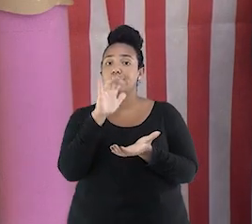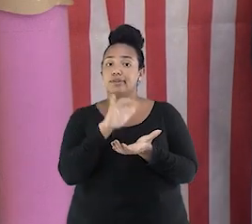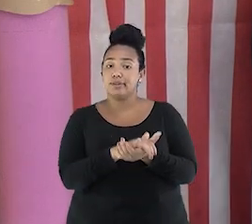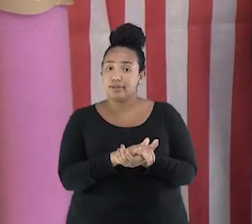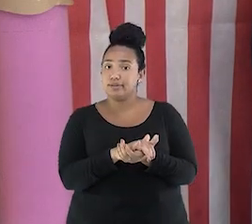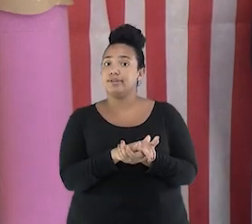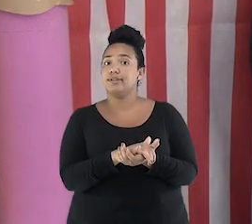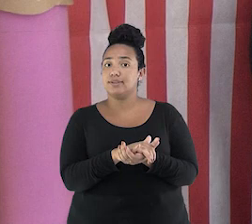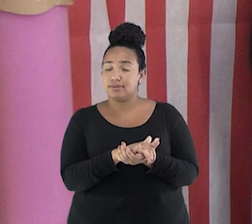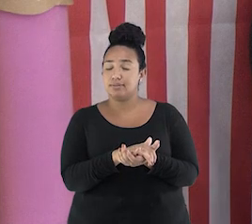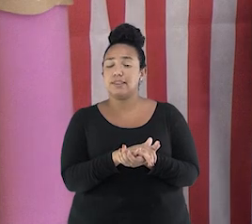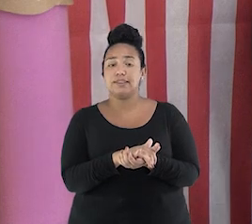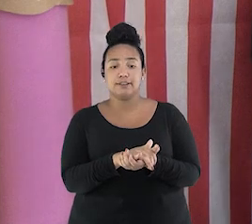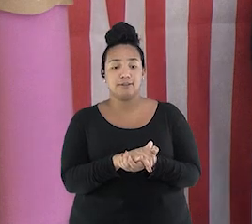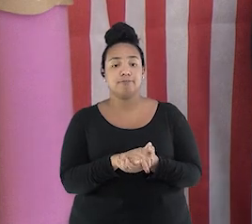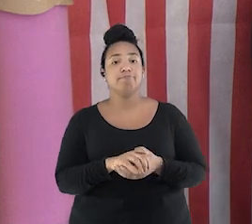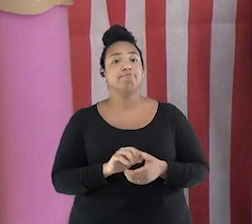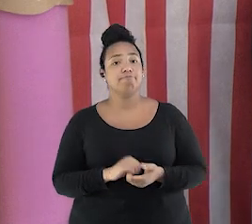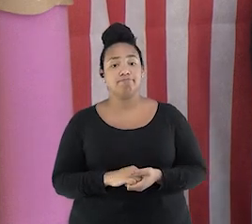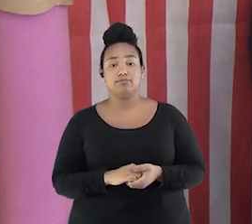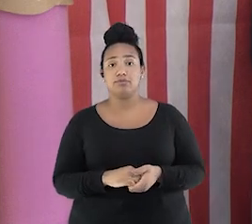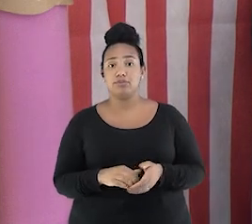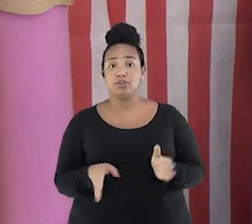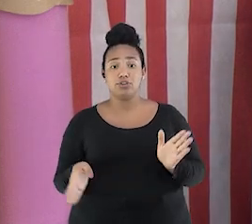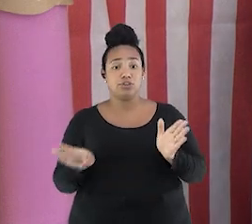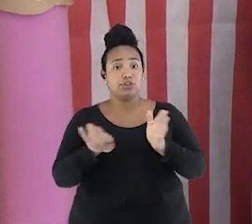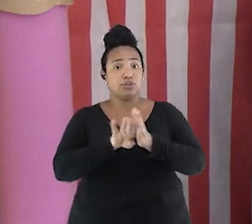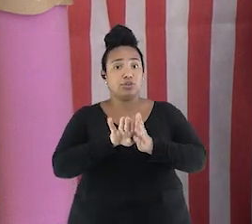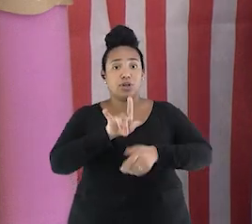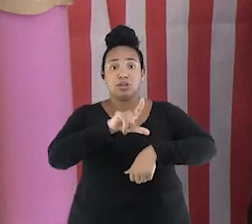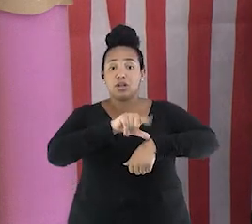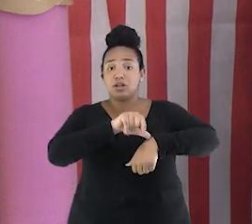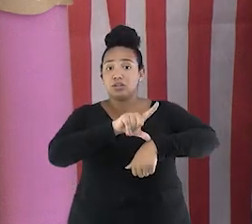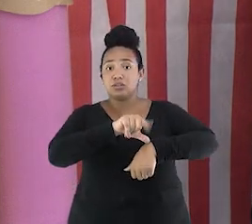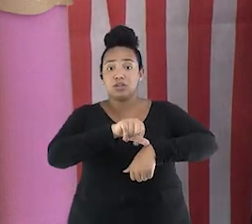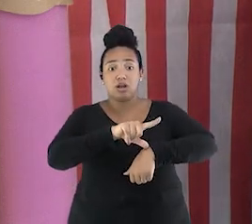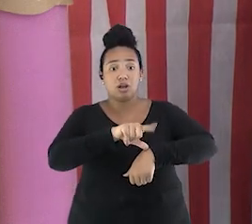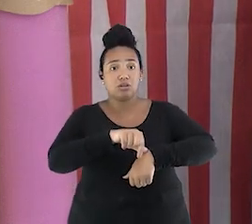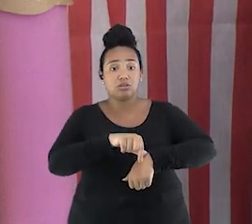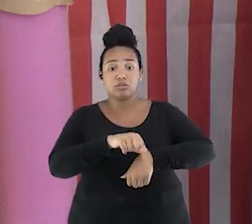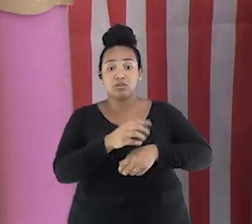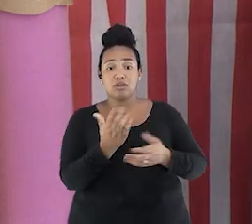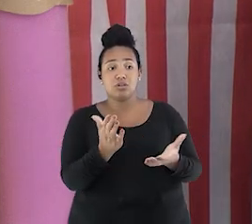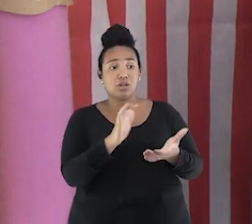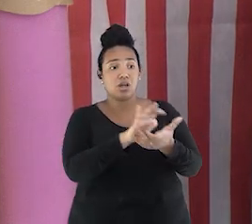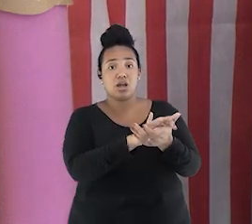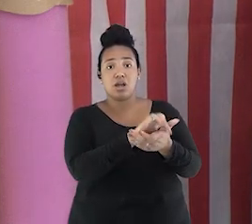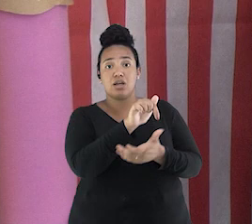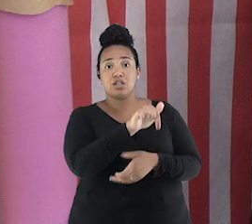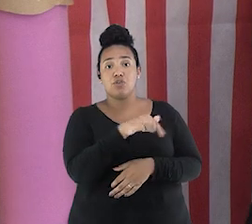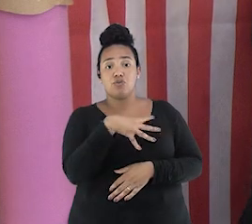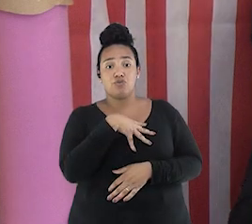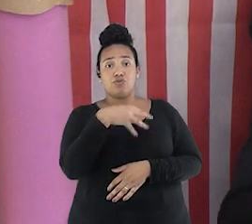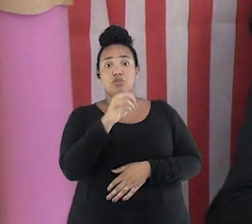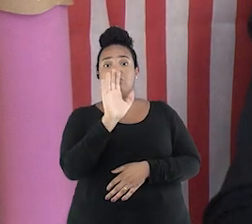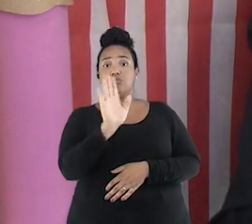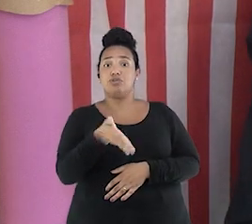com Sarapintada, chegou tão tarde que foi encontrar o casal já com